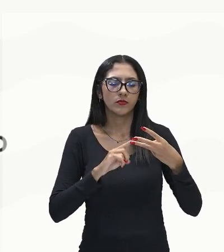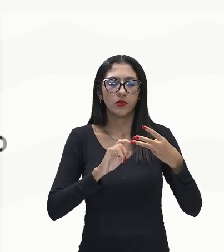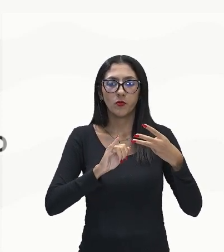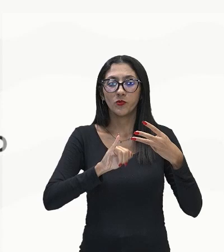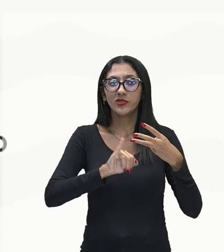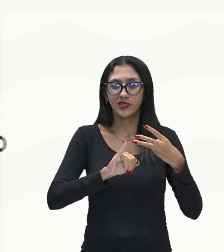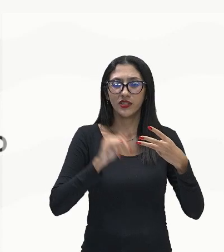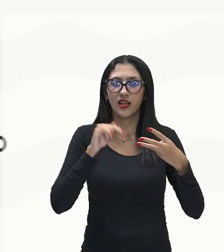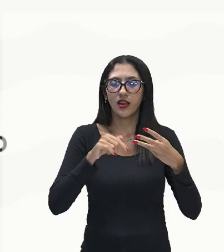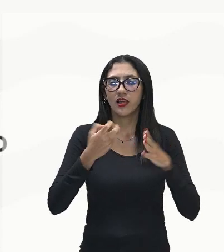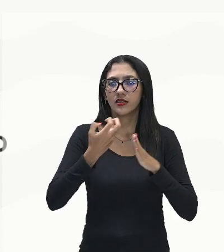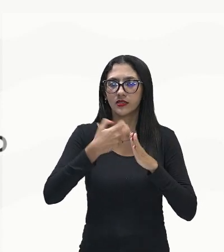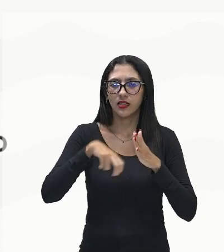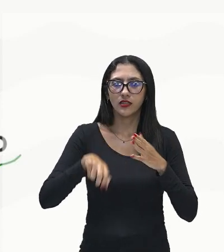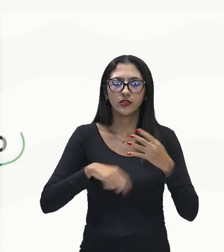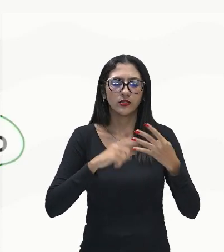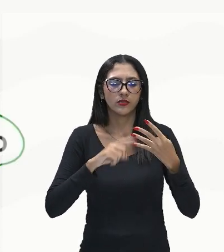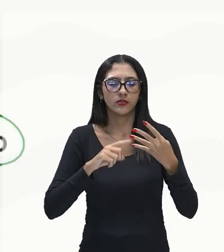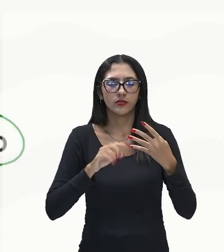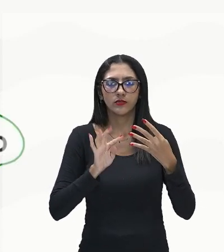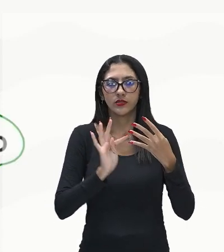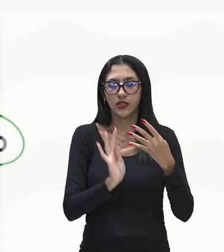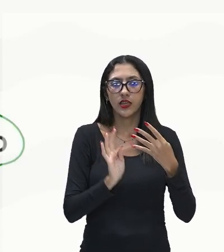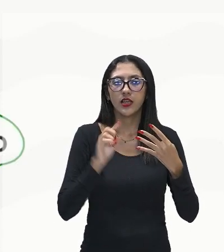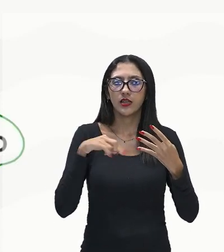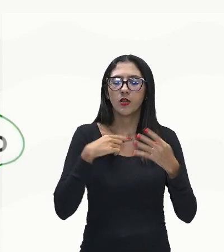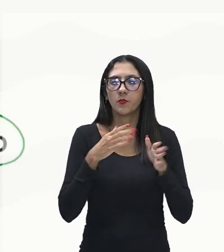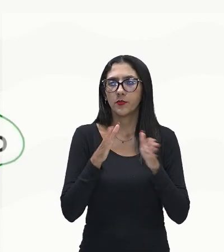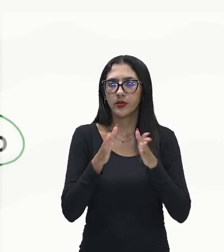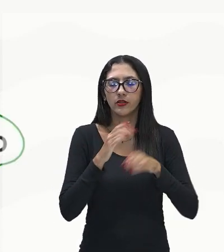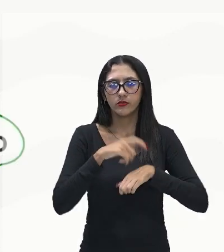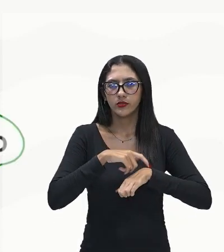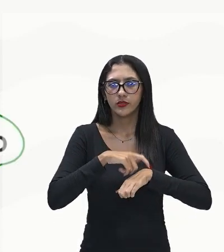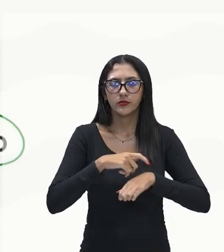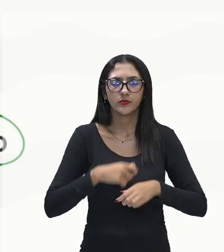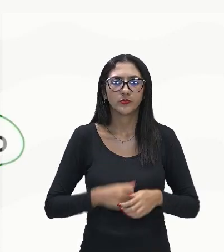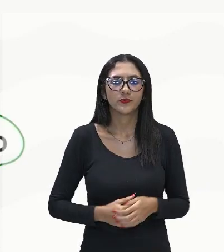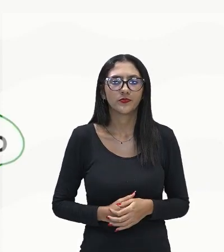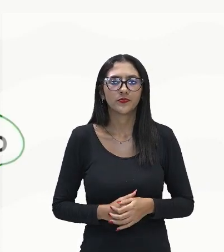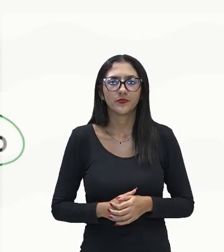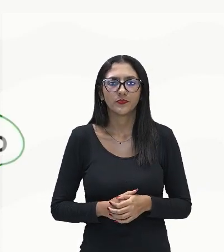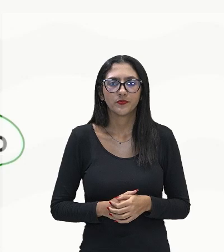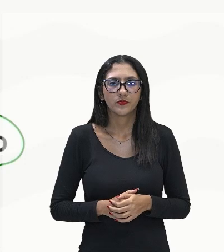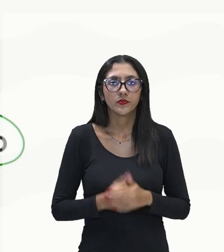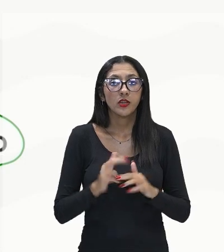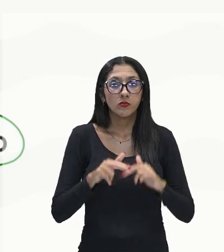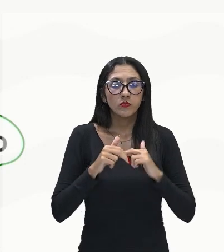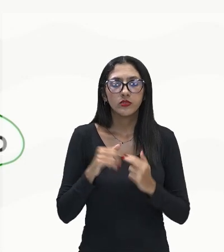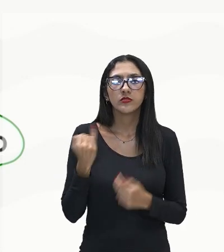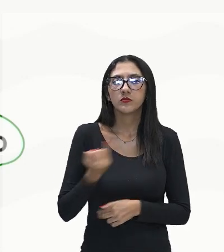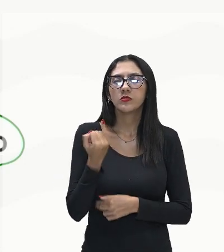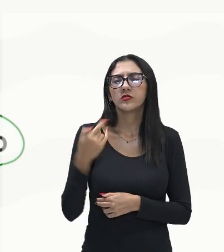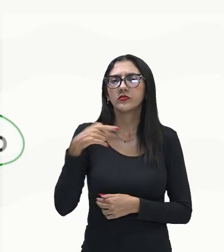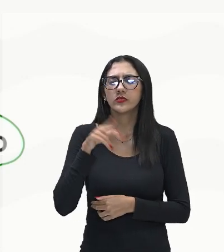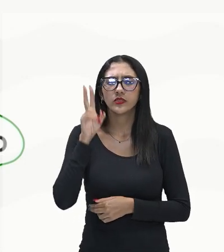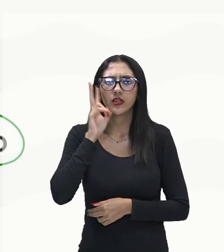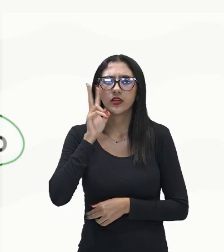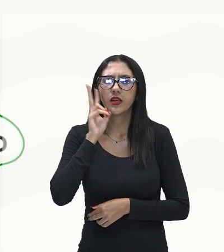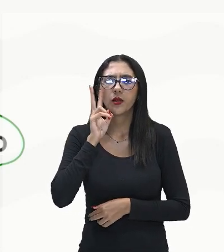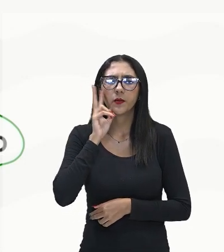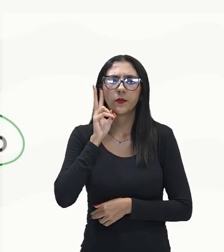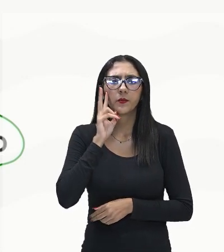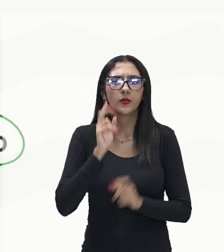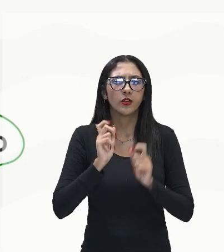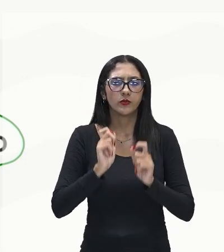chamada de I e o tempo é chamado de T. Pessoal, é muito importante aqui você relembrar que quando a